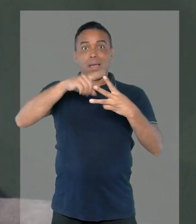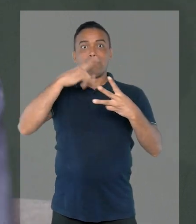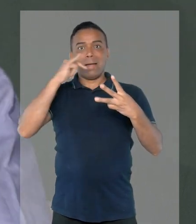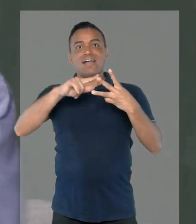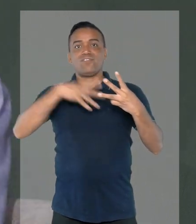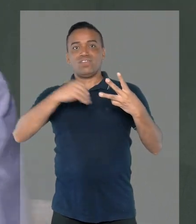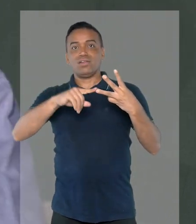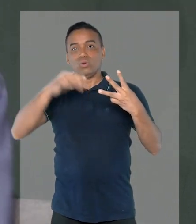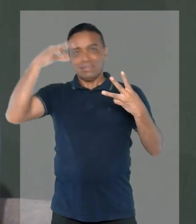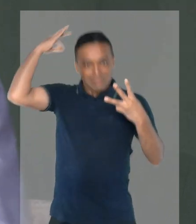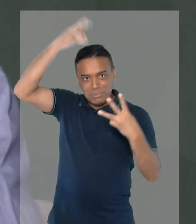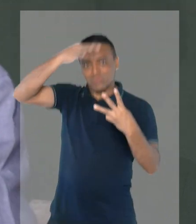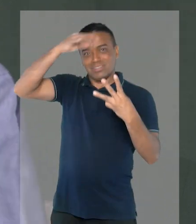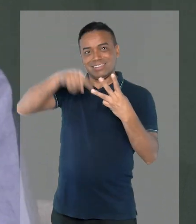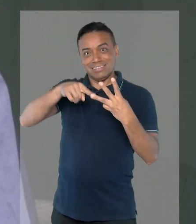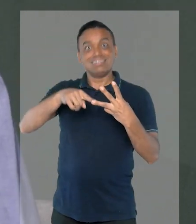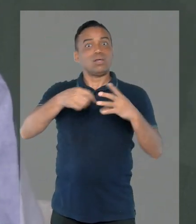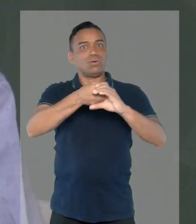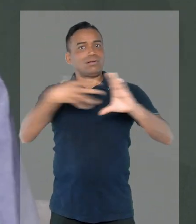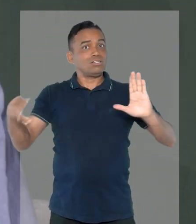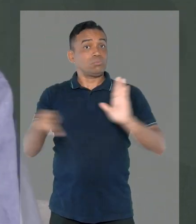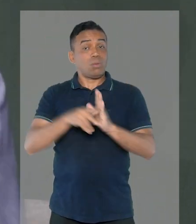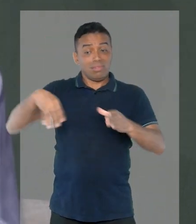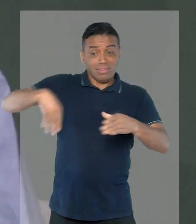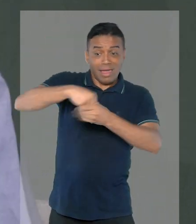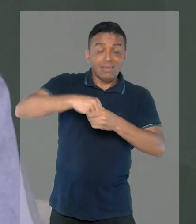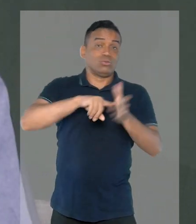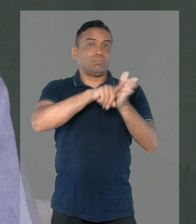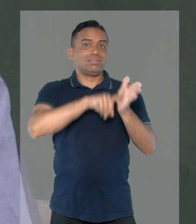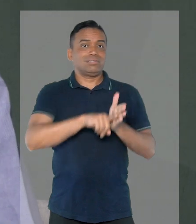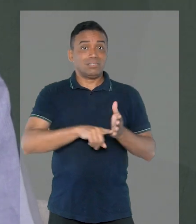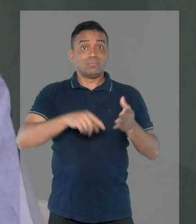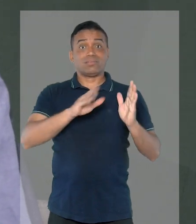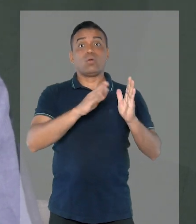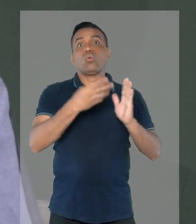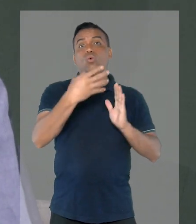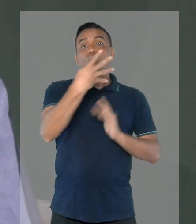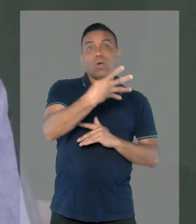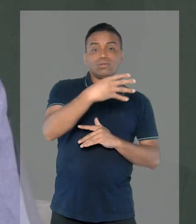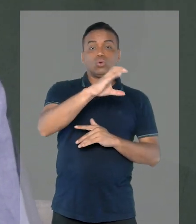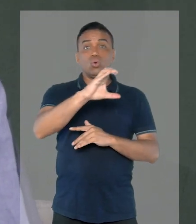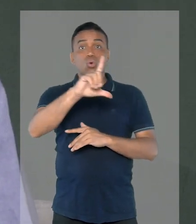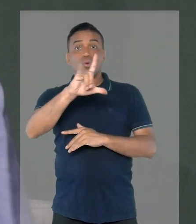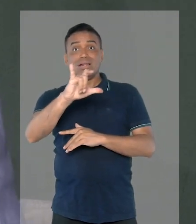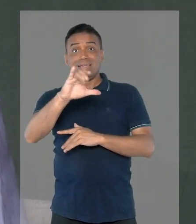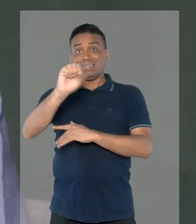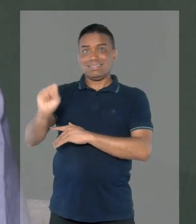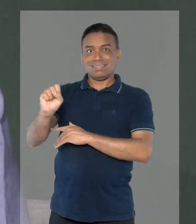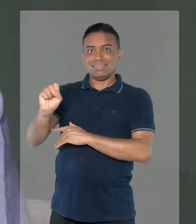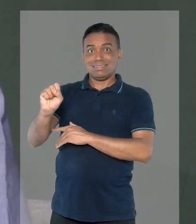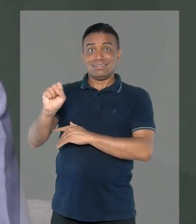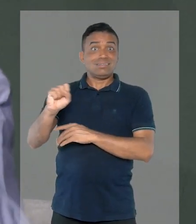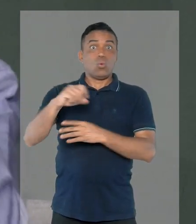foi convergindo, esses elementos foram convergindo assim, na pesquisa, e os 4 cliques é um modo do Leminski ser apenas